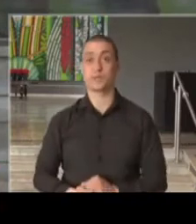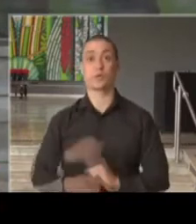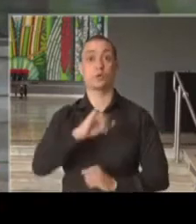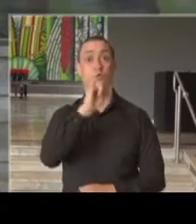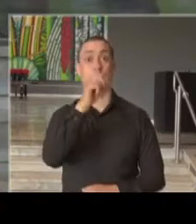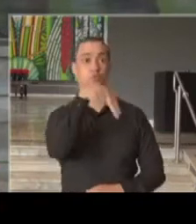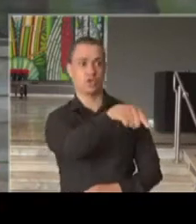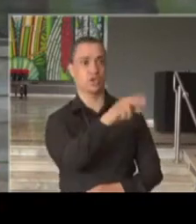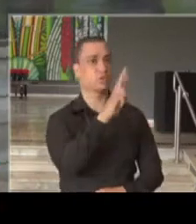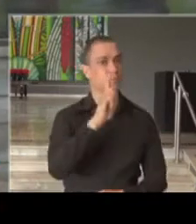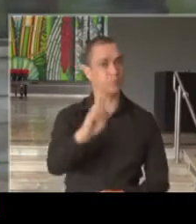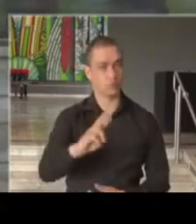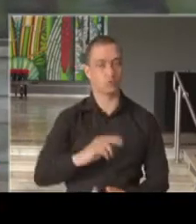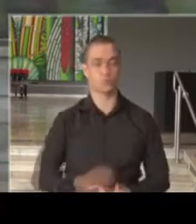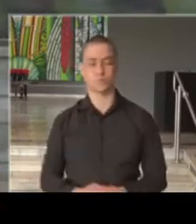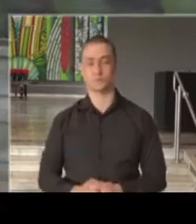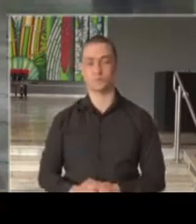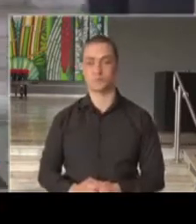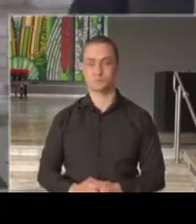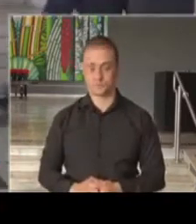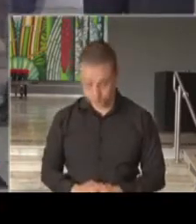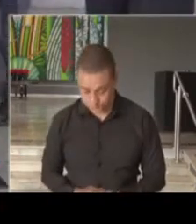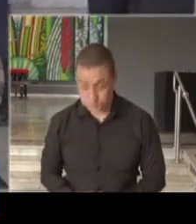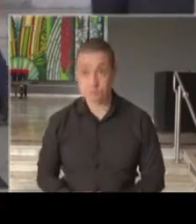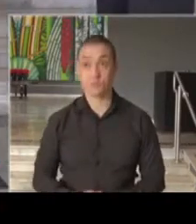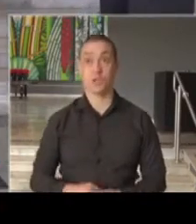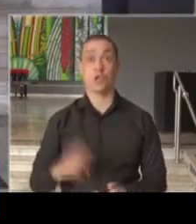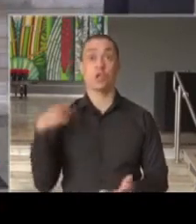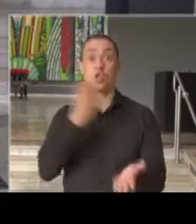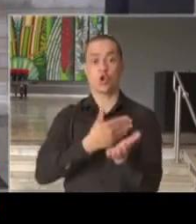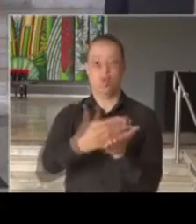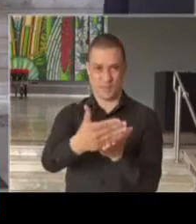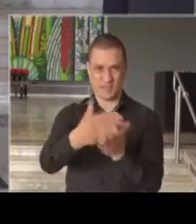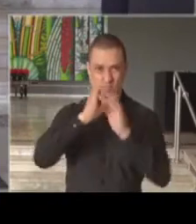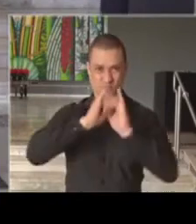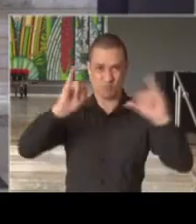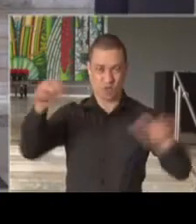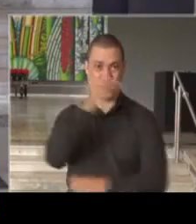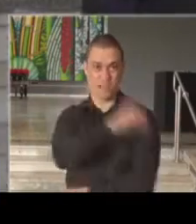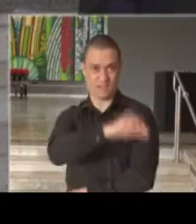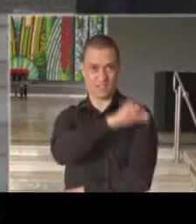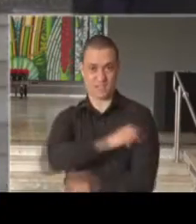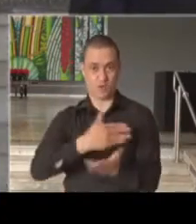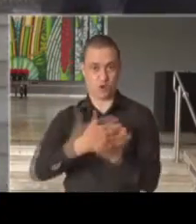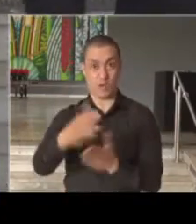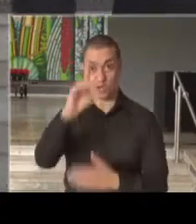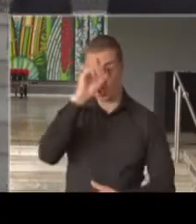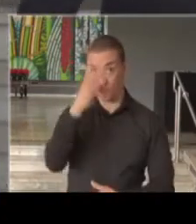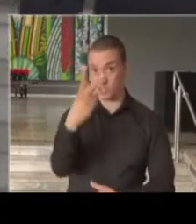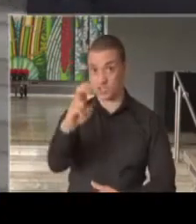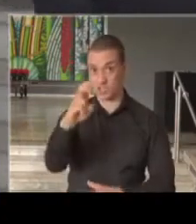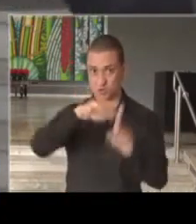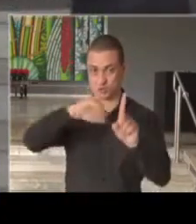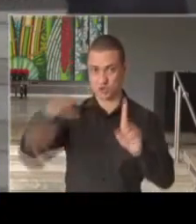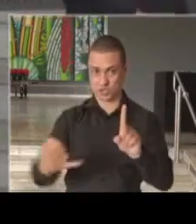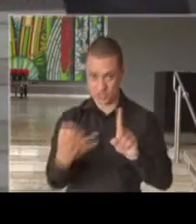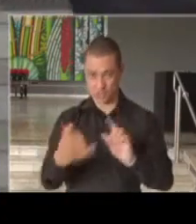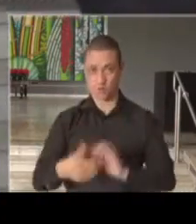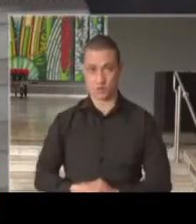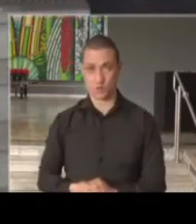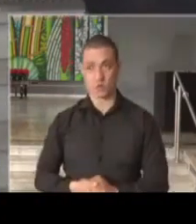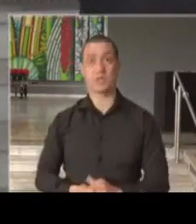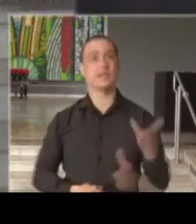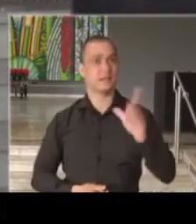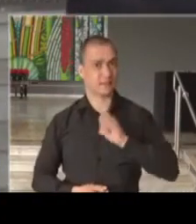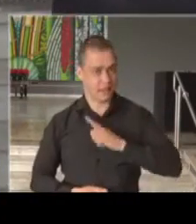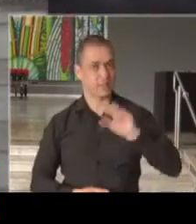pode responder a pergunta da Carla Mota. Nós iniciaremos a campanha vacinal agora no dia 25 de janeiro e